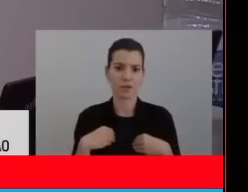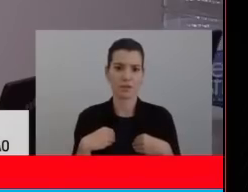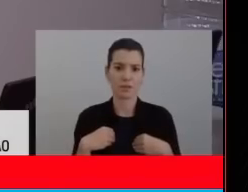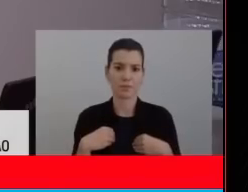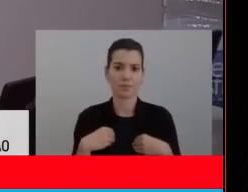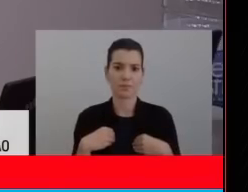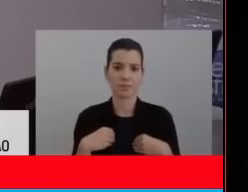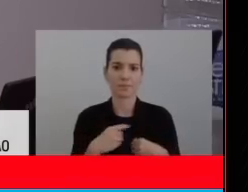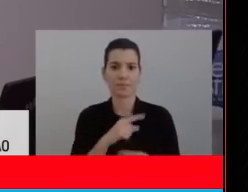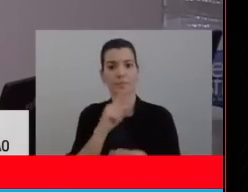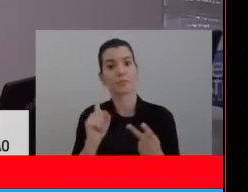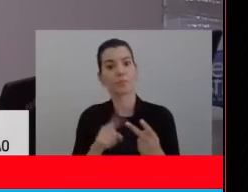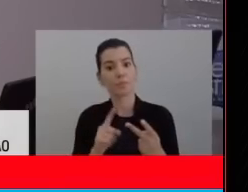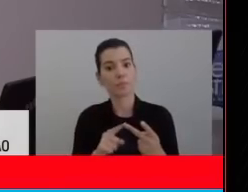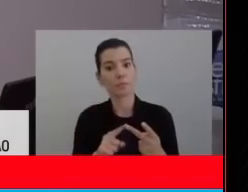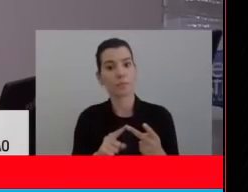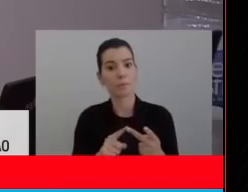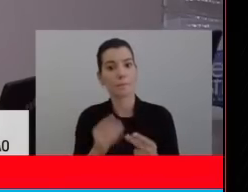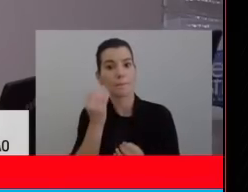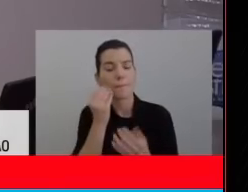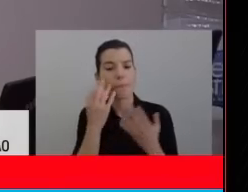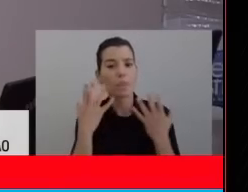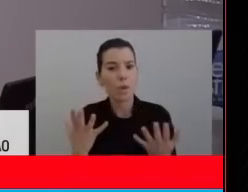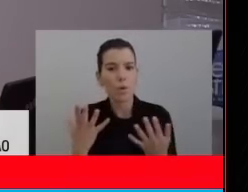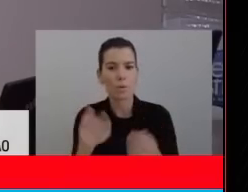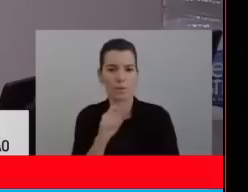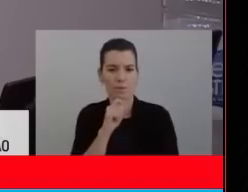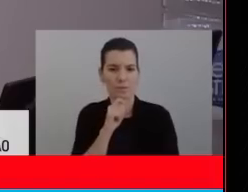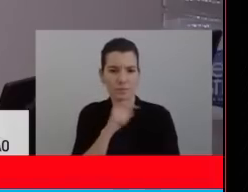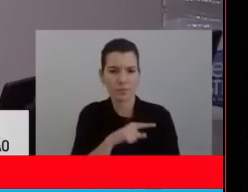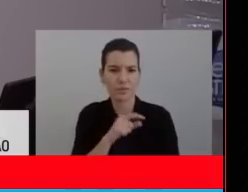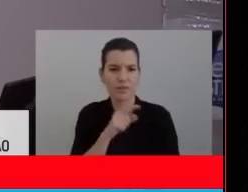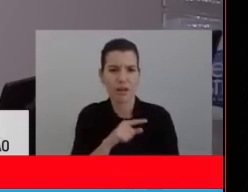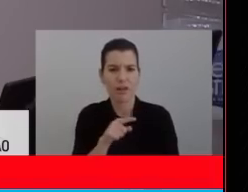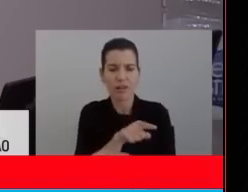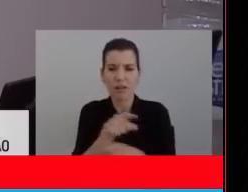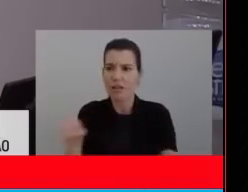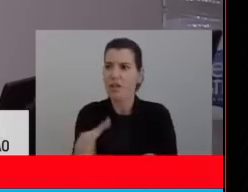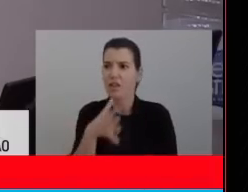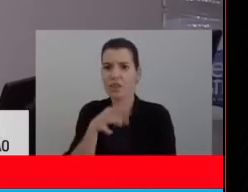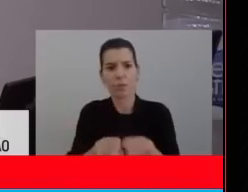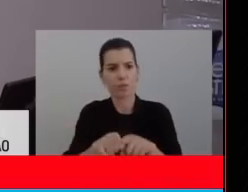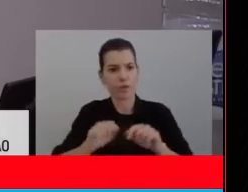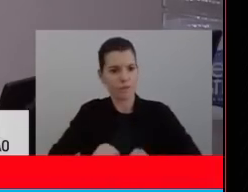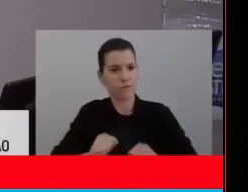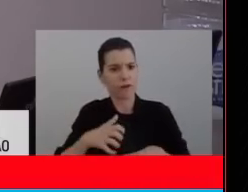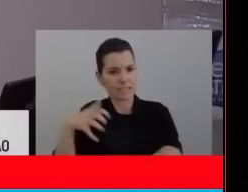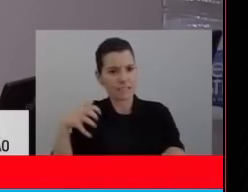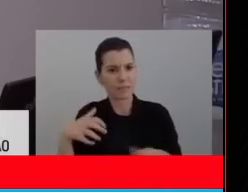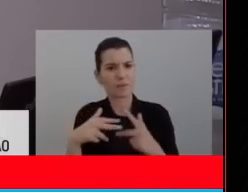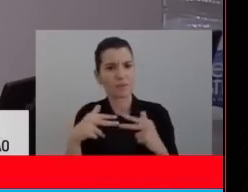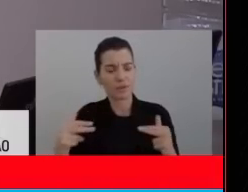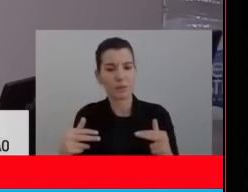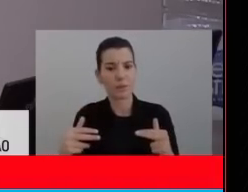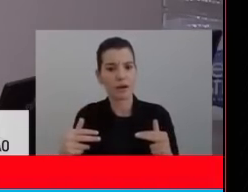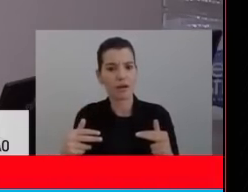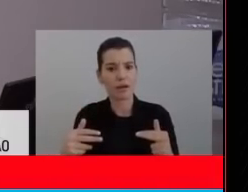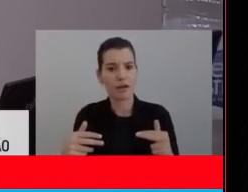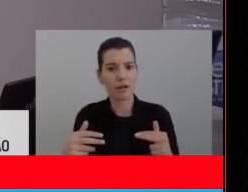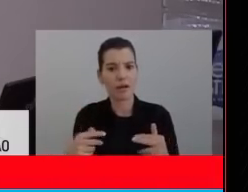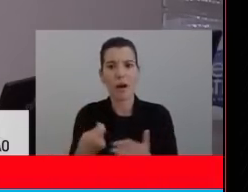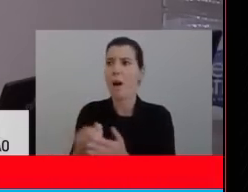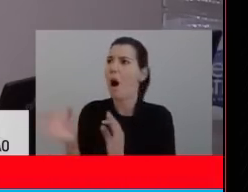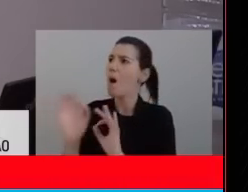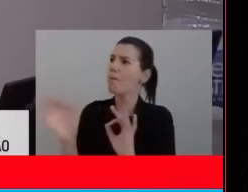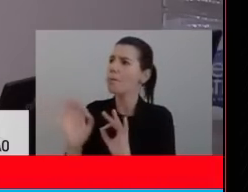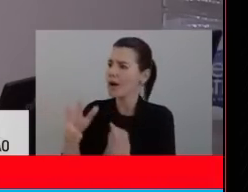segunda questão como é que é possível os deputados desta Assembleia Municipal estarem a aprovar isenção de